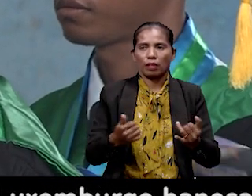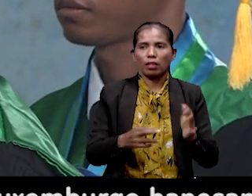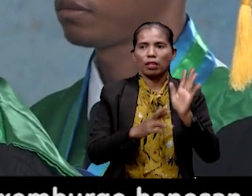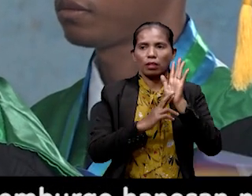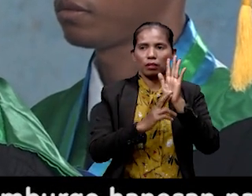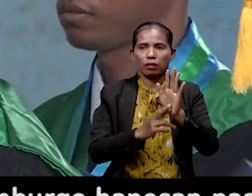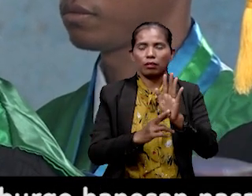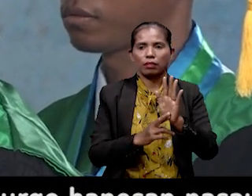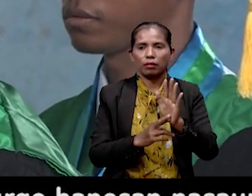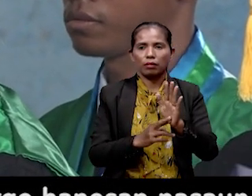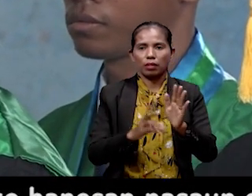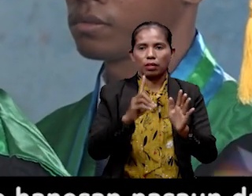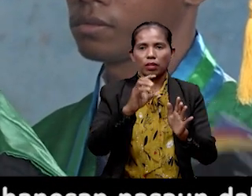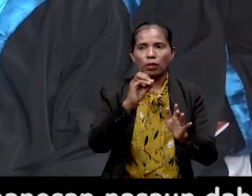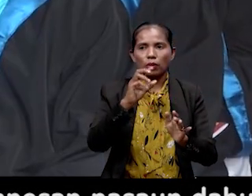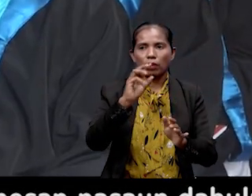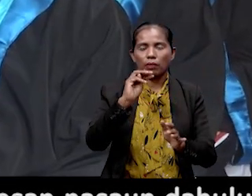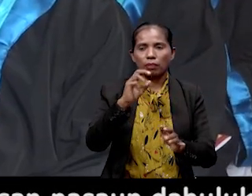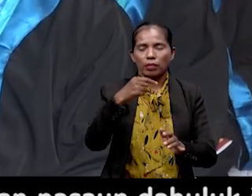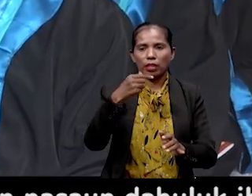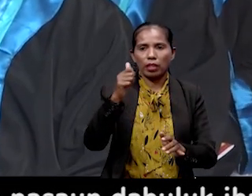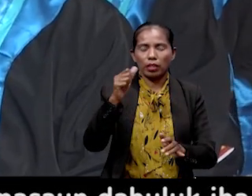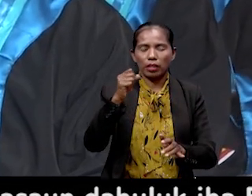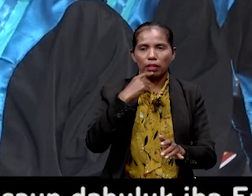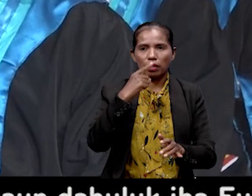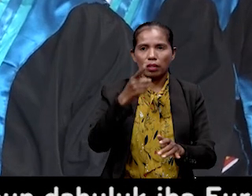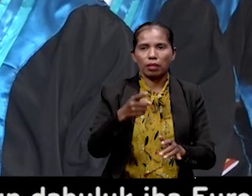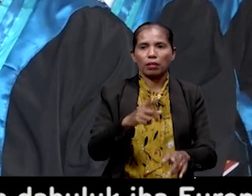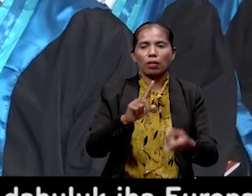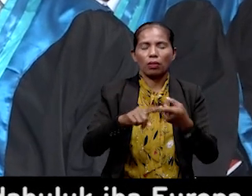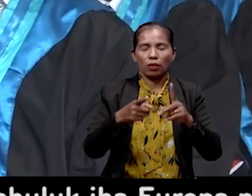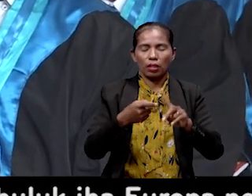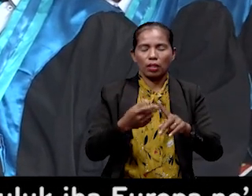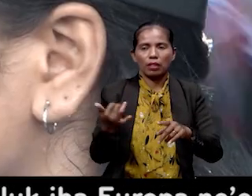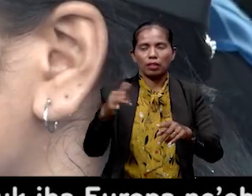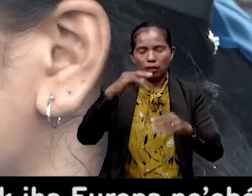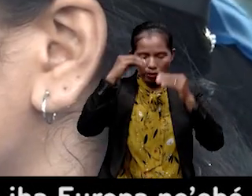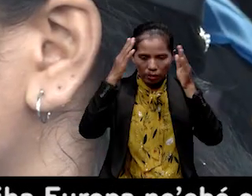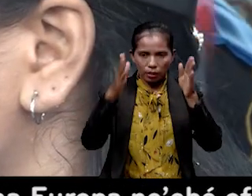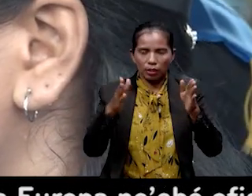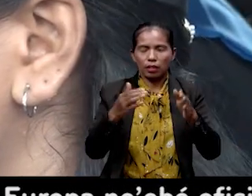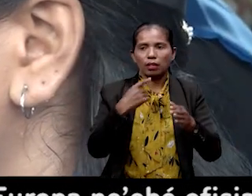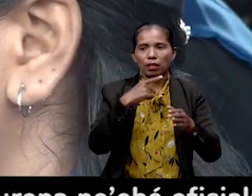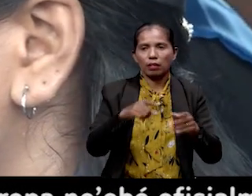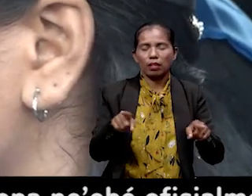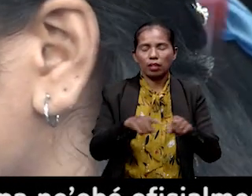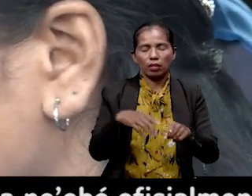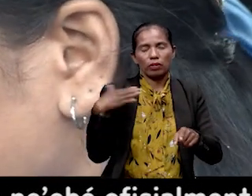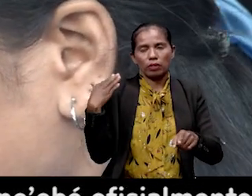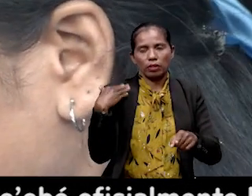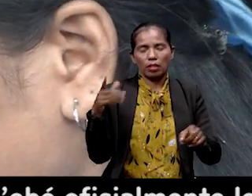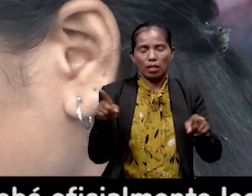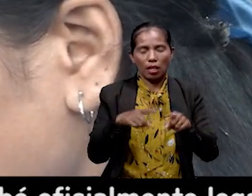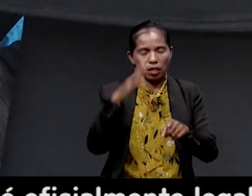representante graduado Domingas da Costa Ximenes, encoraja minha colega graduado Sira, a tu sai jovem, nebe hatene